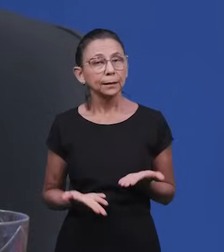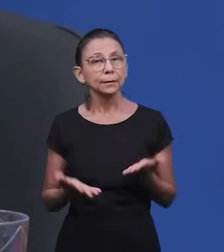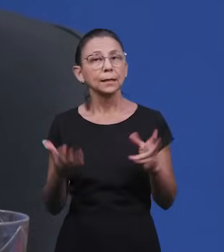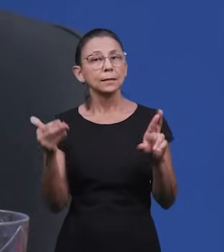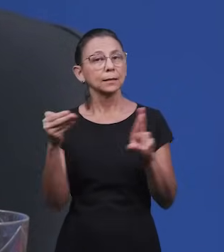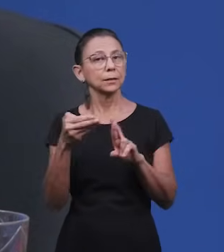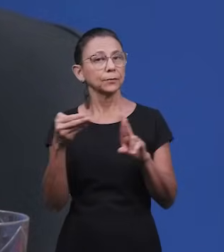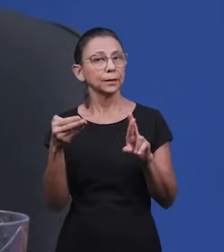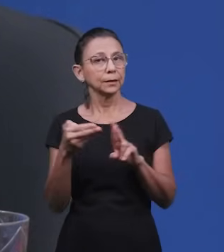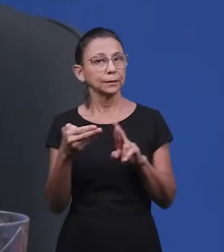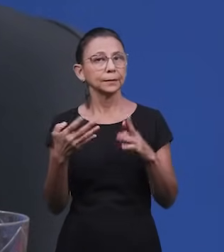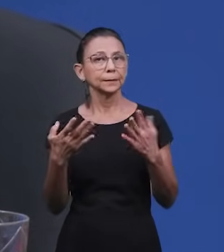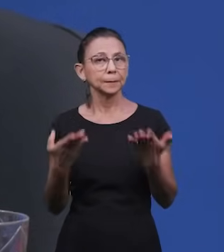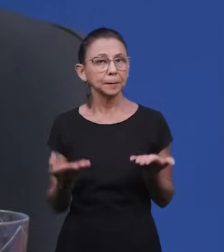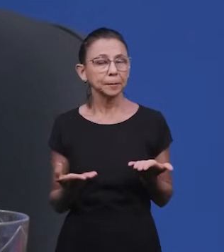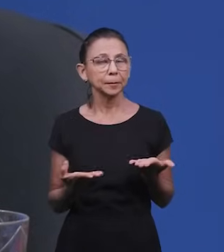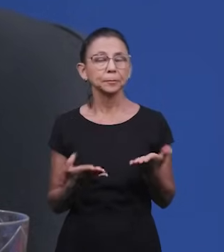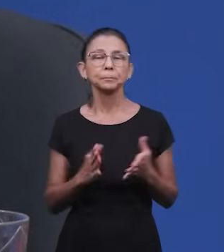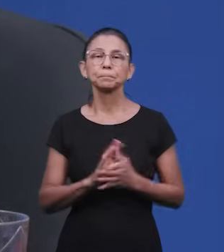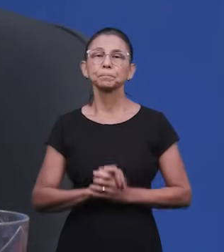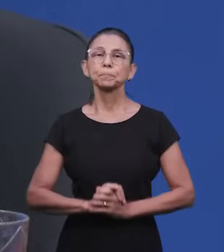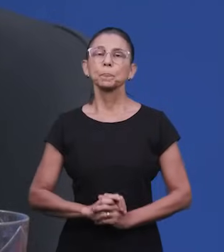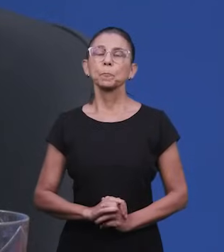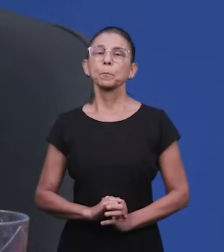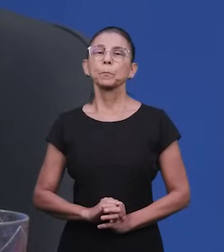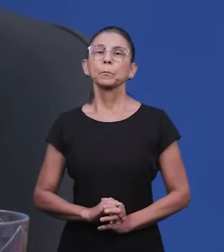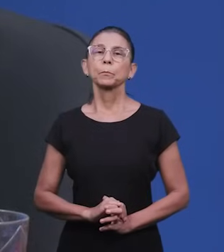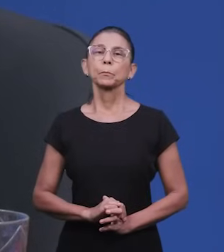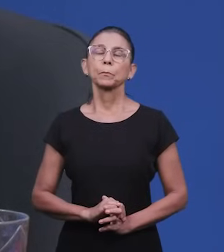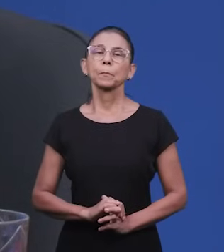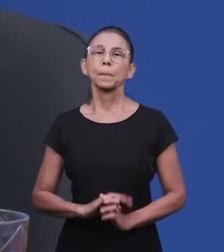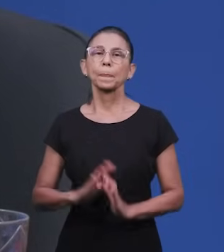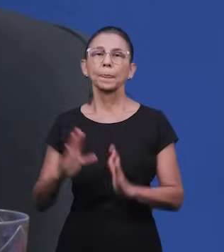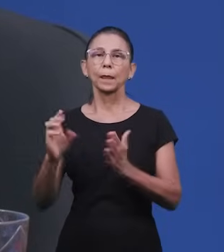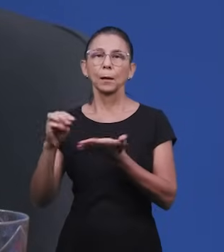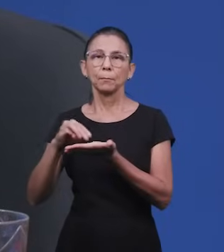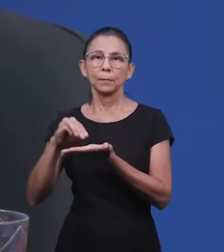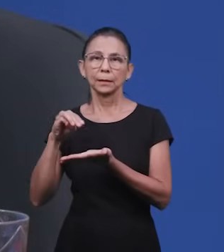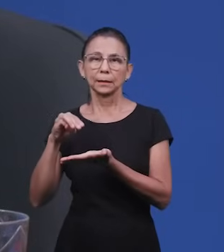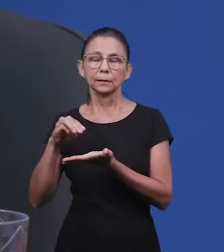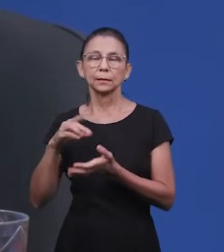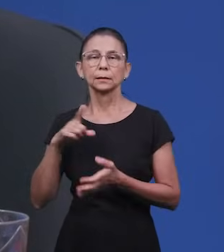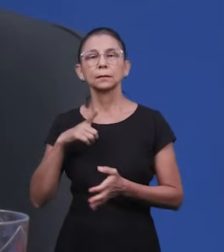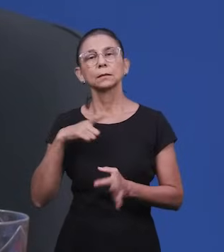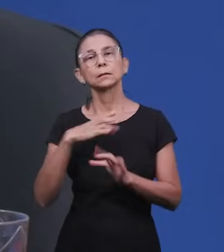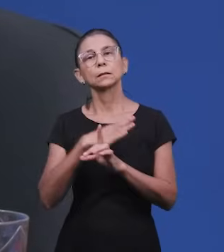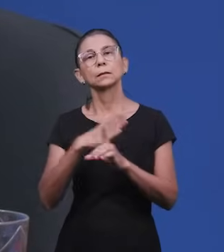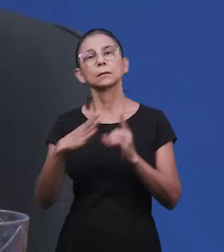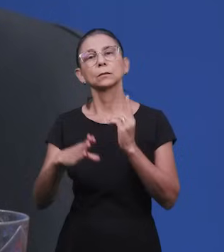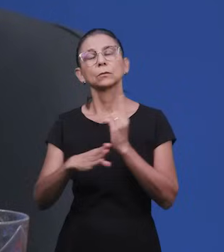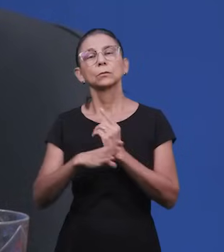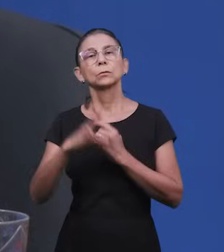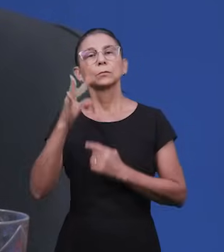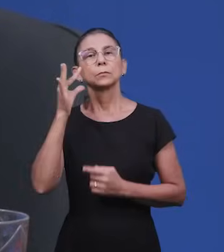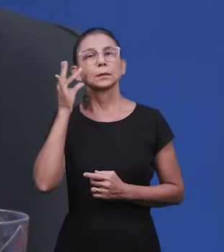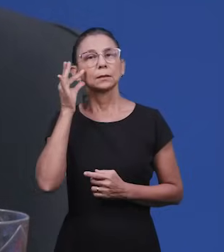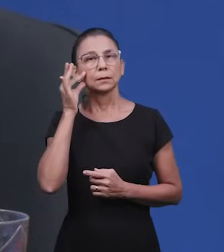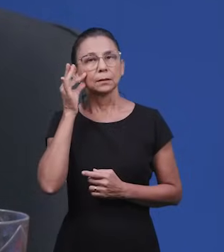bem atendido. A Igreja Cristã Maranata, ela tem os seus cultos